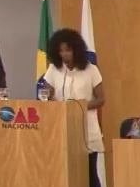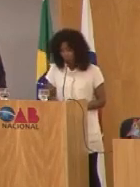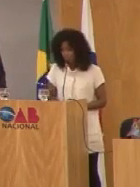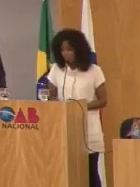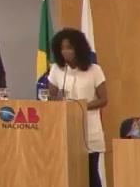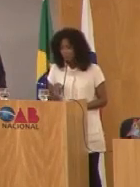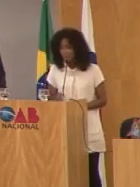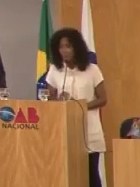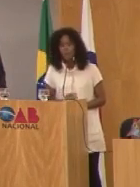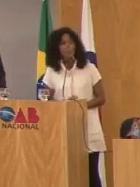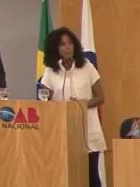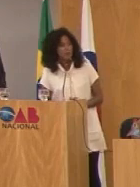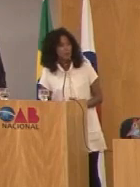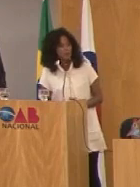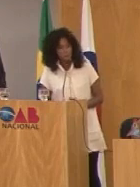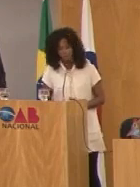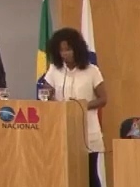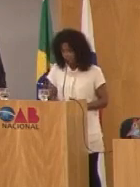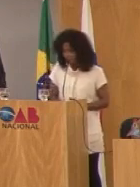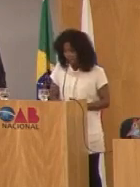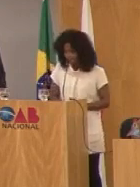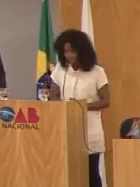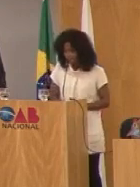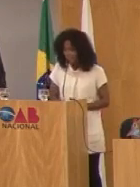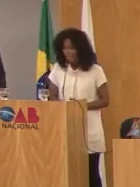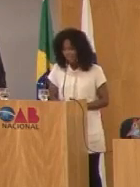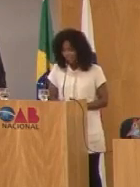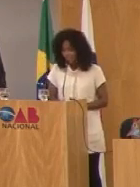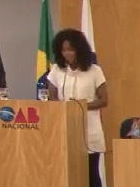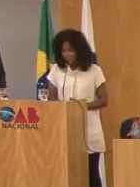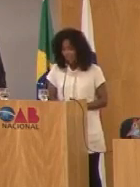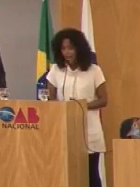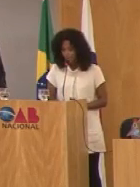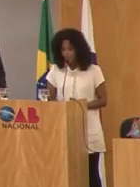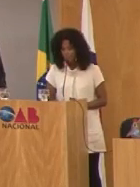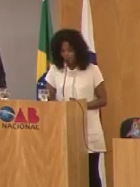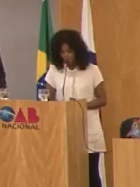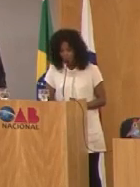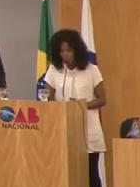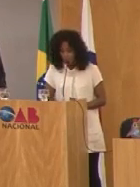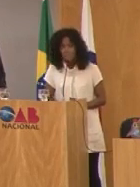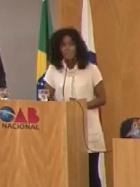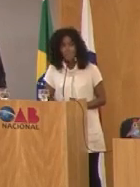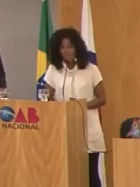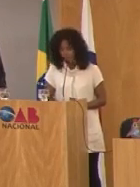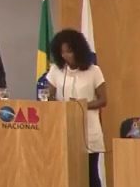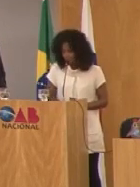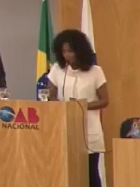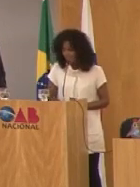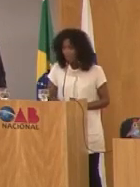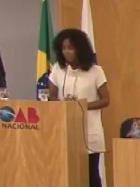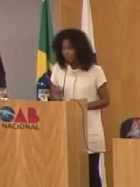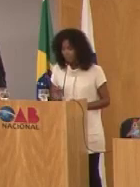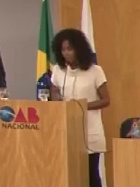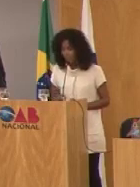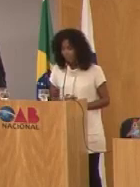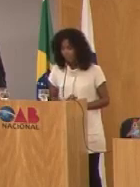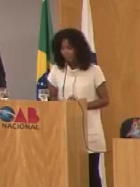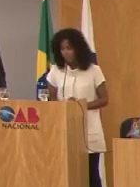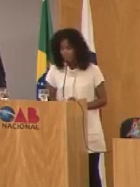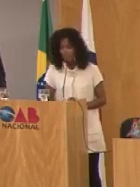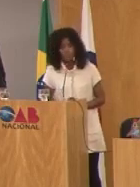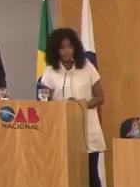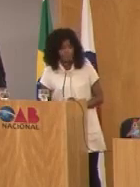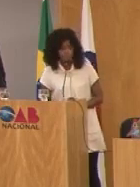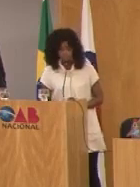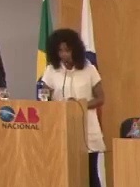trazer a voz do Centro Nacional de Africanidade e Resistência Afro-Brasileiro, Senarab, entidade ligada à